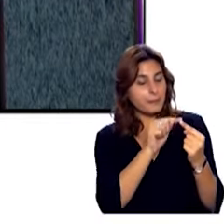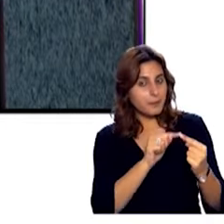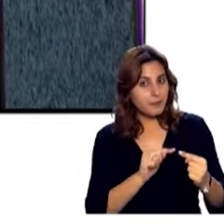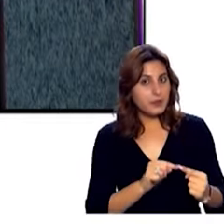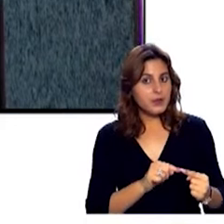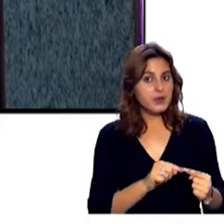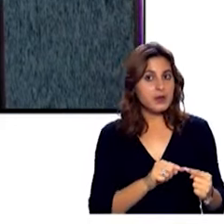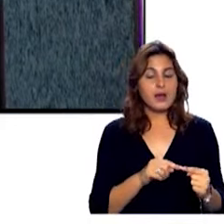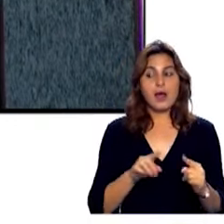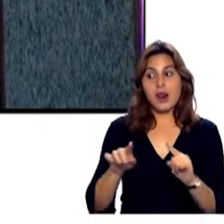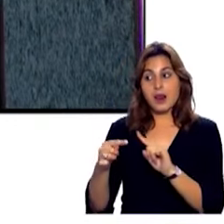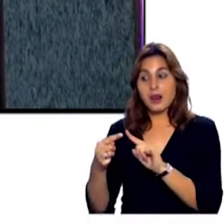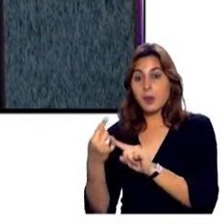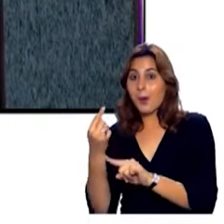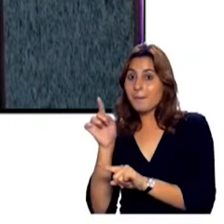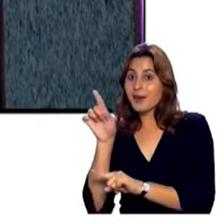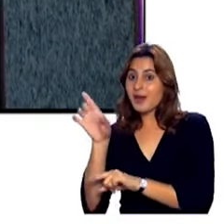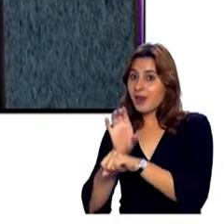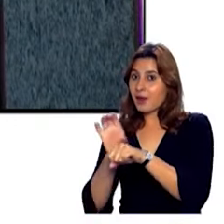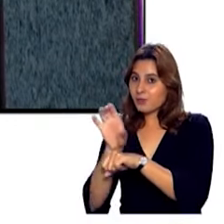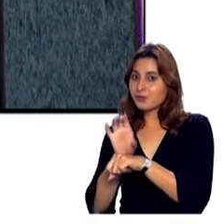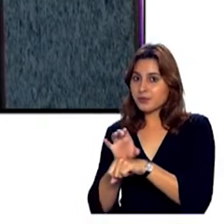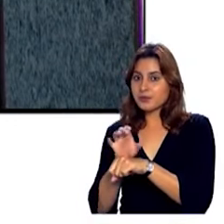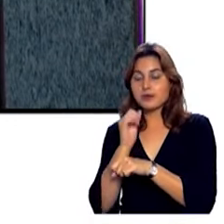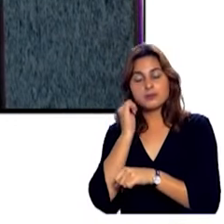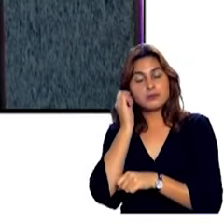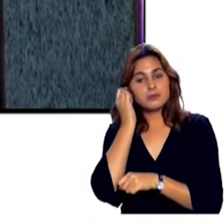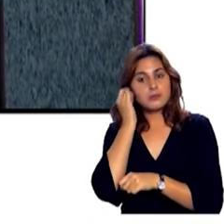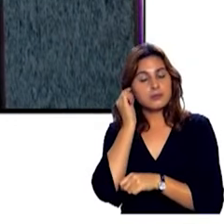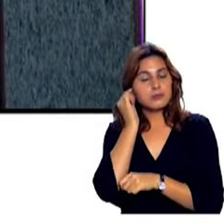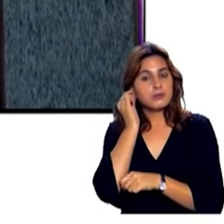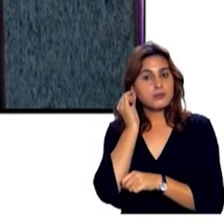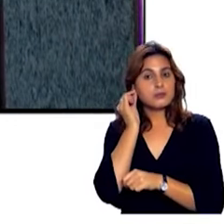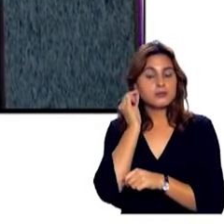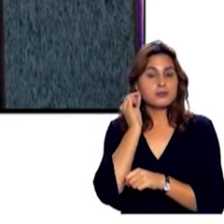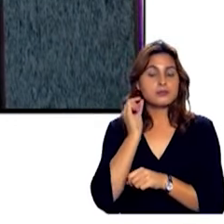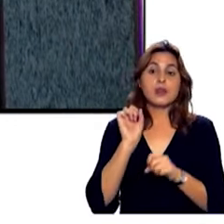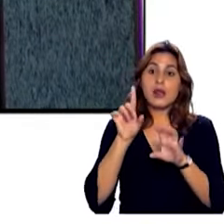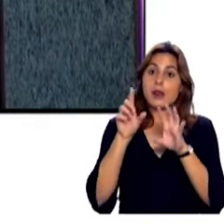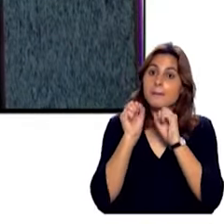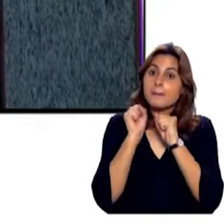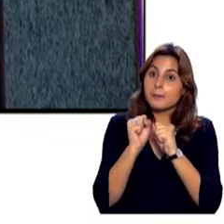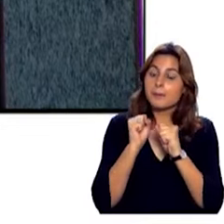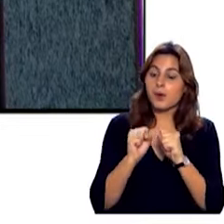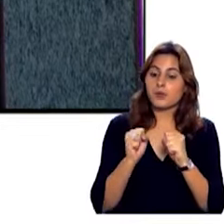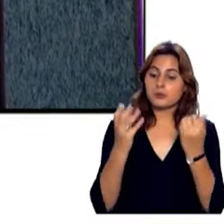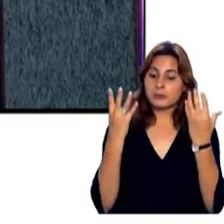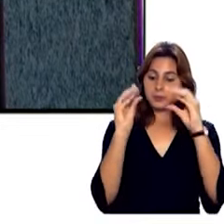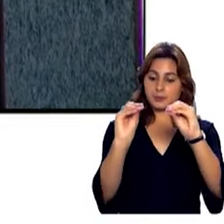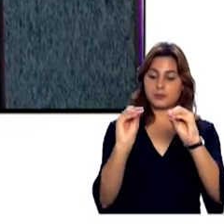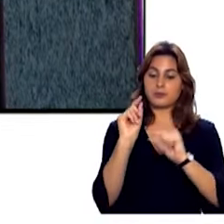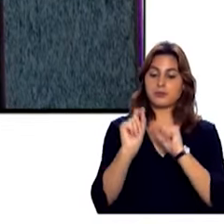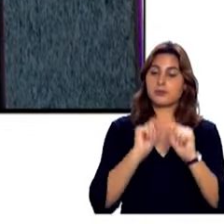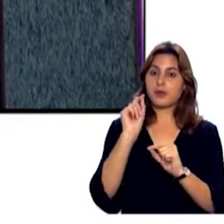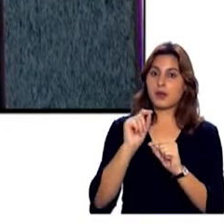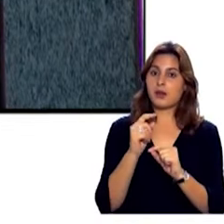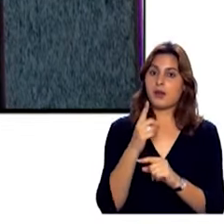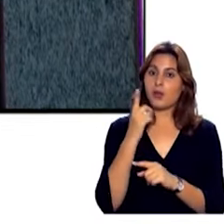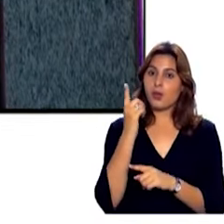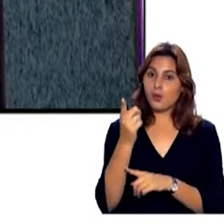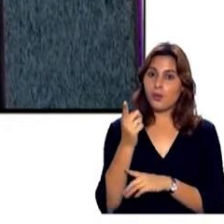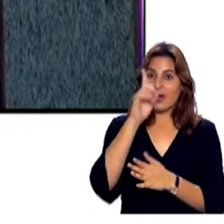incompatível com a constituição ele pode firmar um precedente com